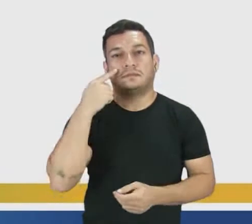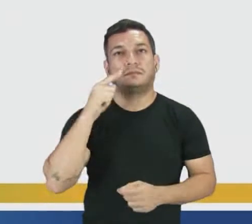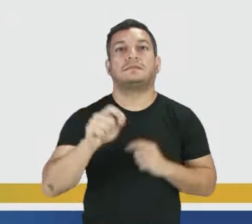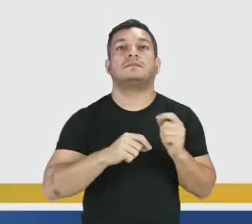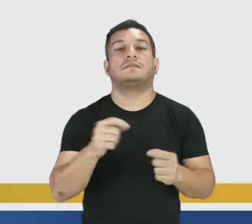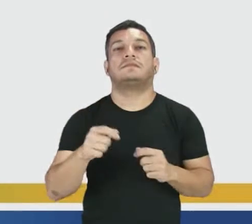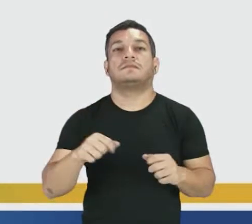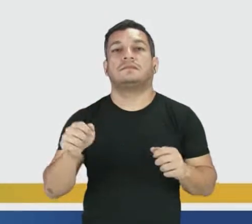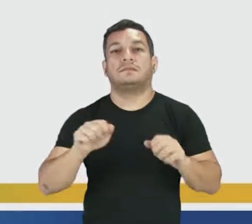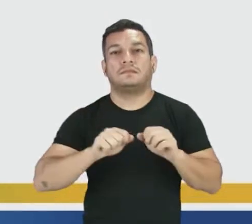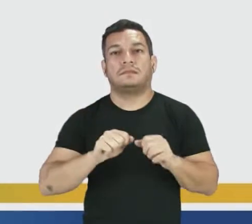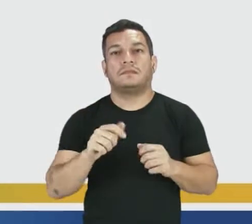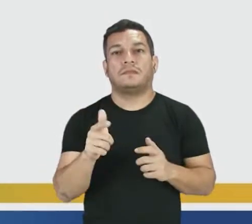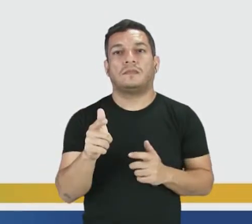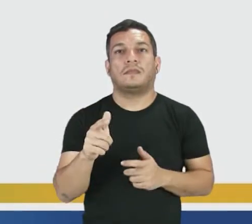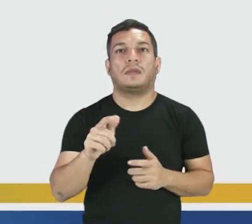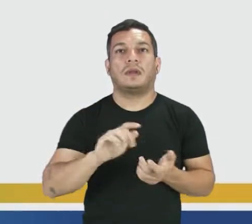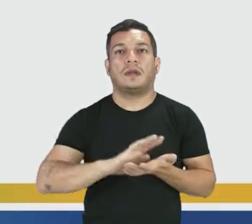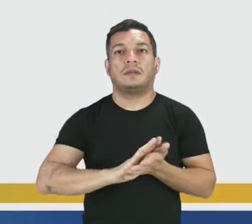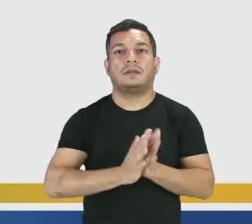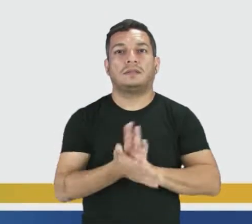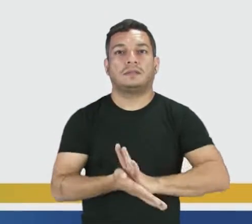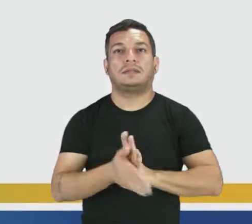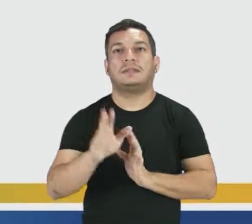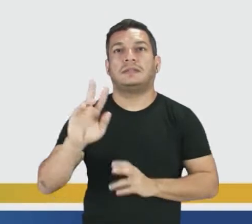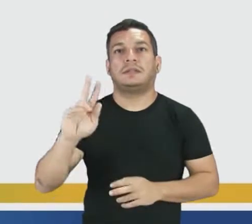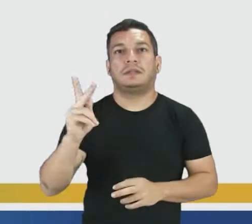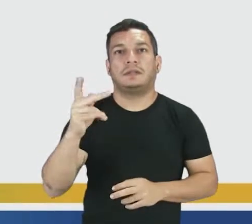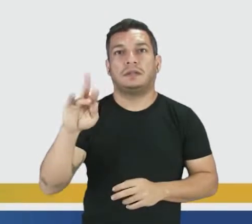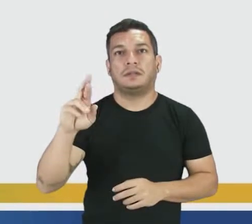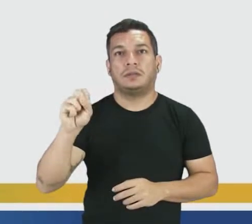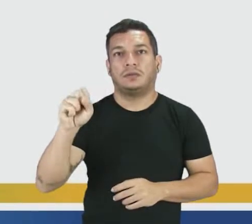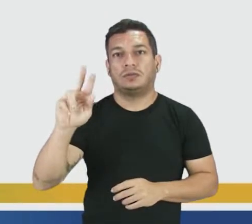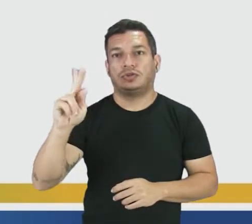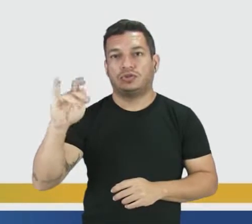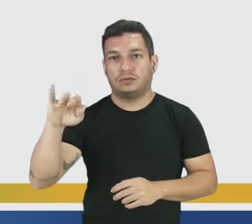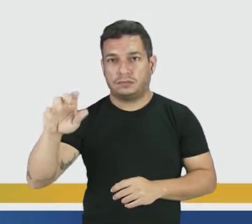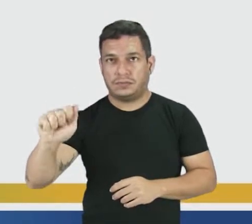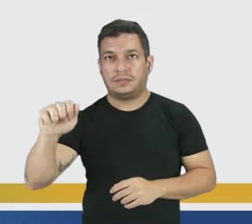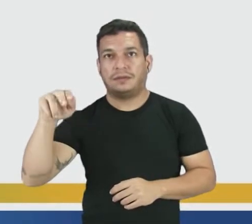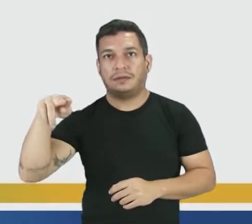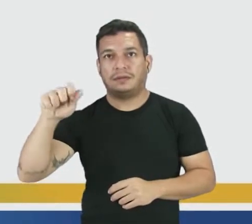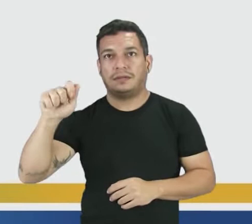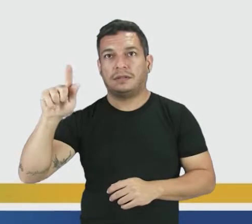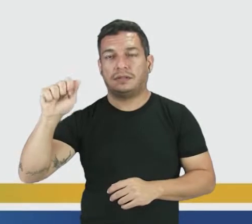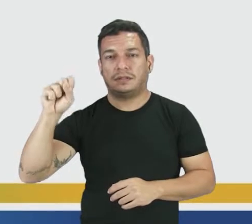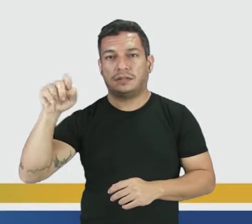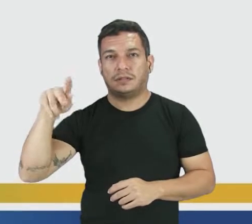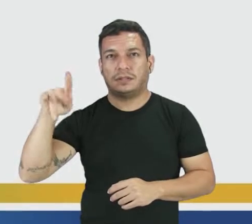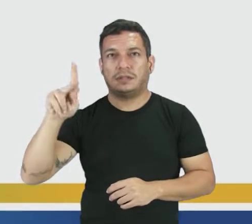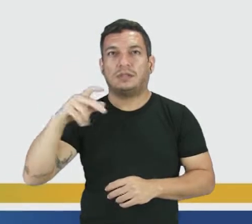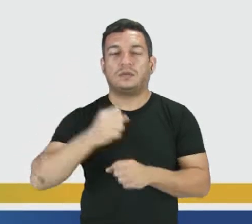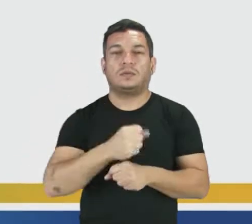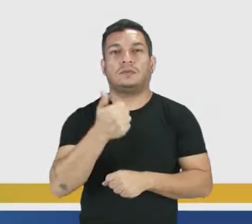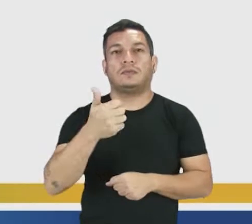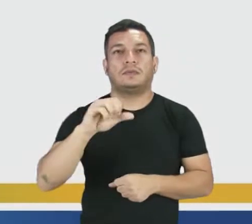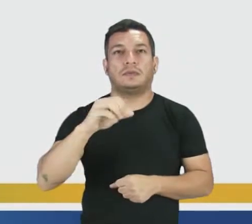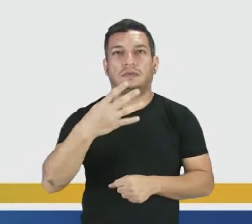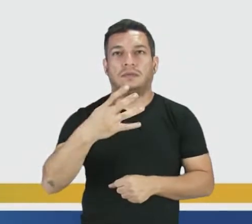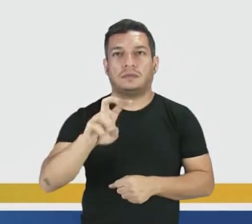uma arma que chocou o mundo. A destruição de Hiroshima e Nagasaki em 1943. Aquela